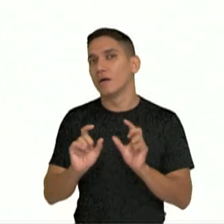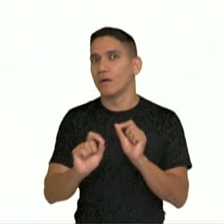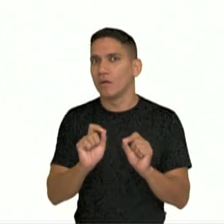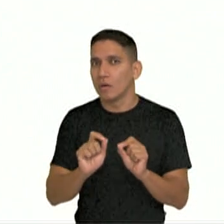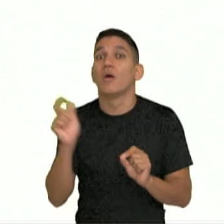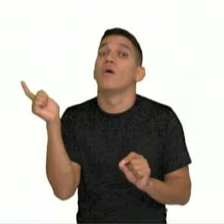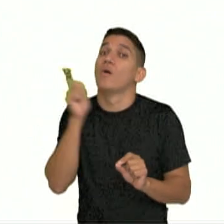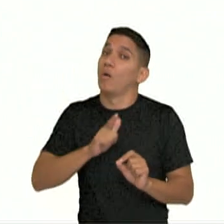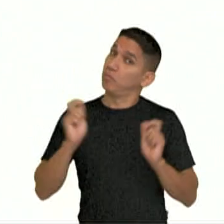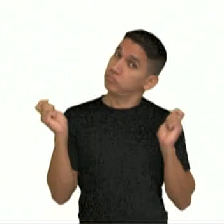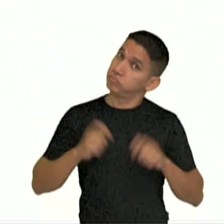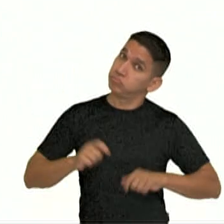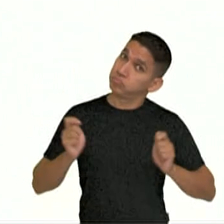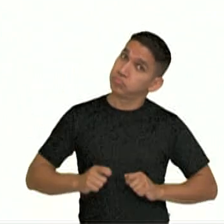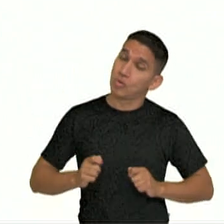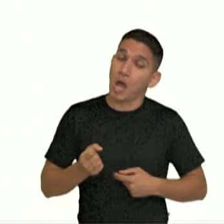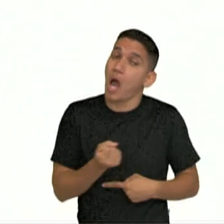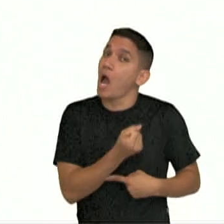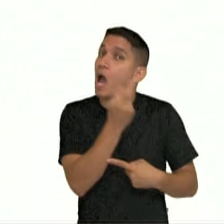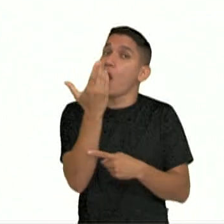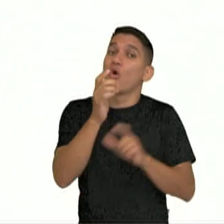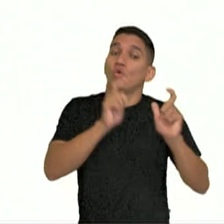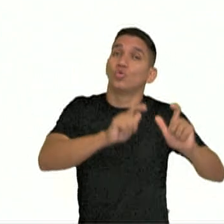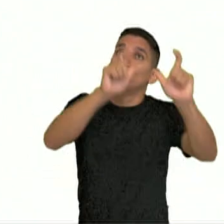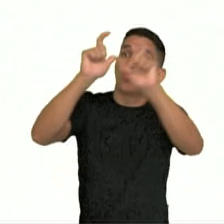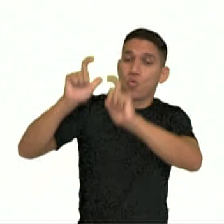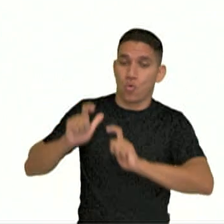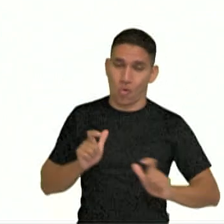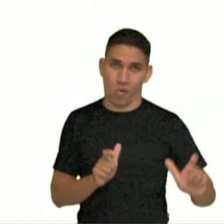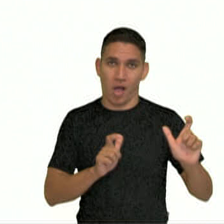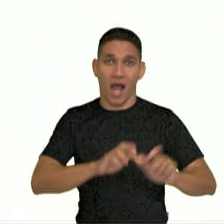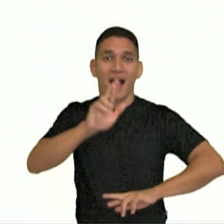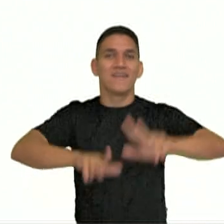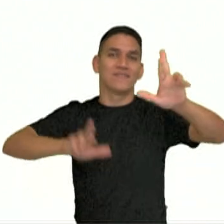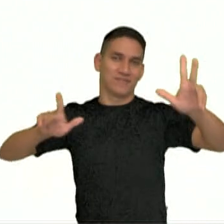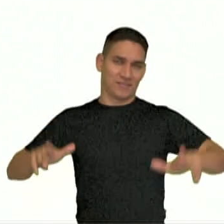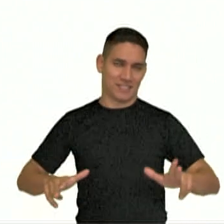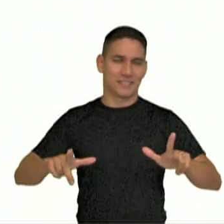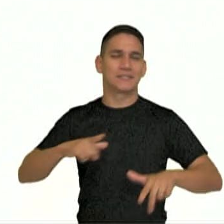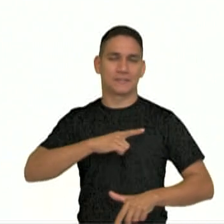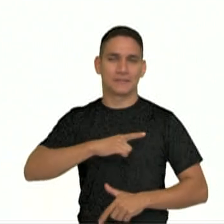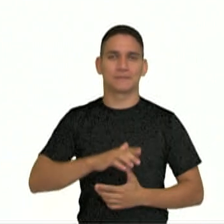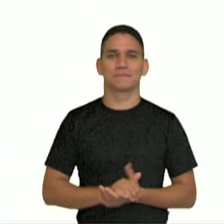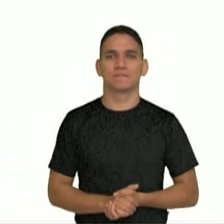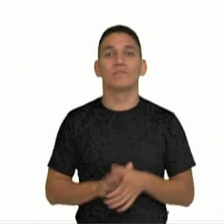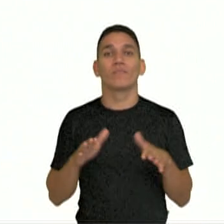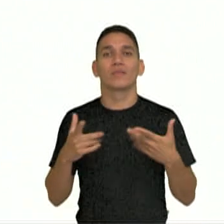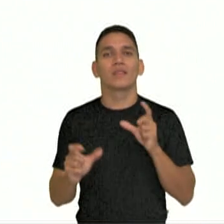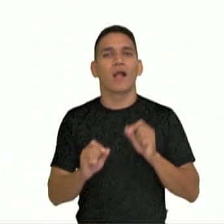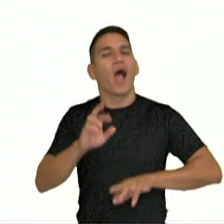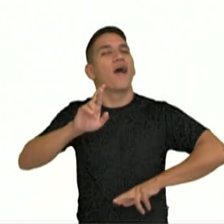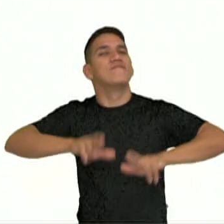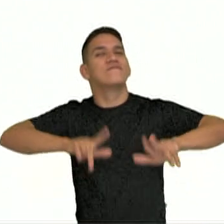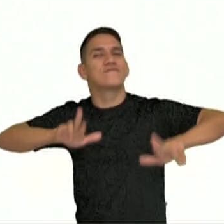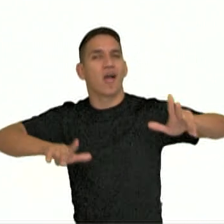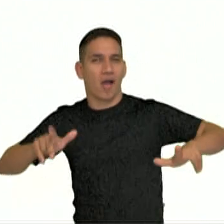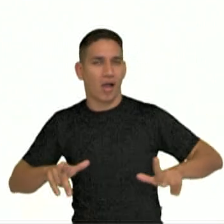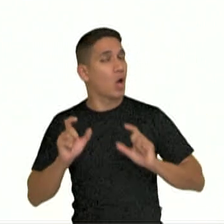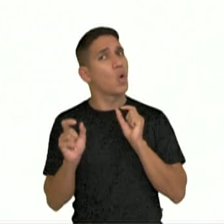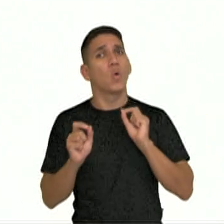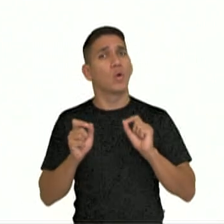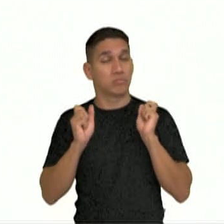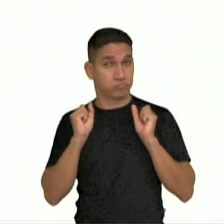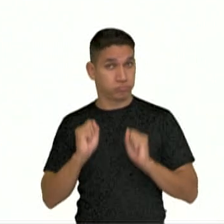pode ocorrer, né, em determinadas regiões algumas variantes. Então, essas variações podem